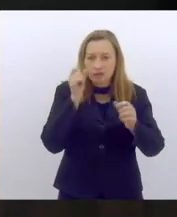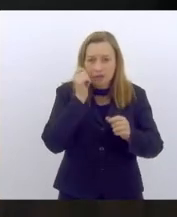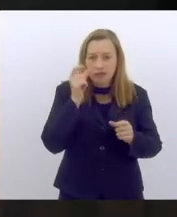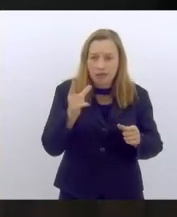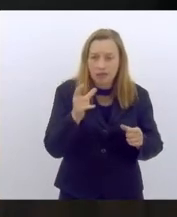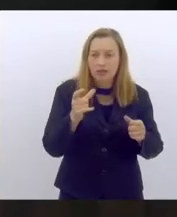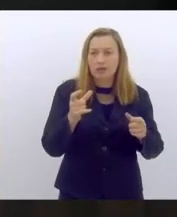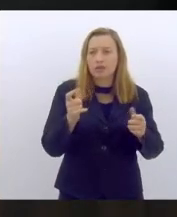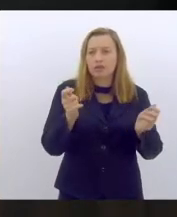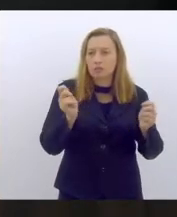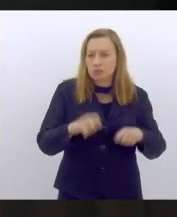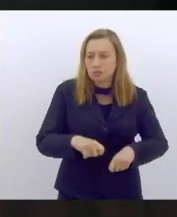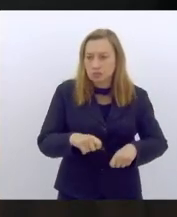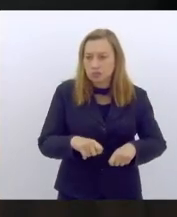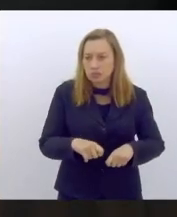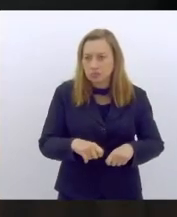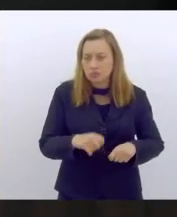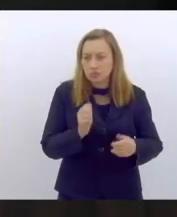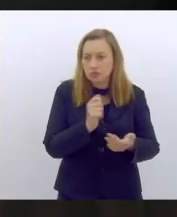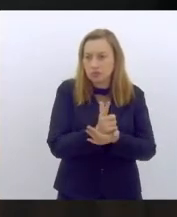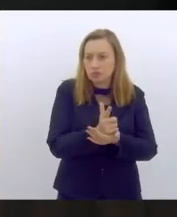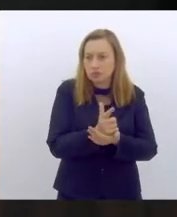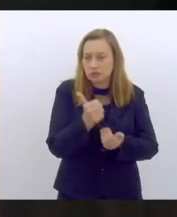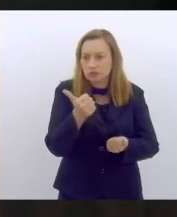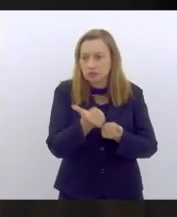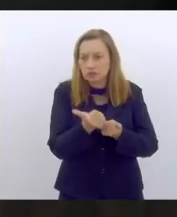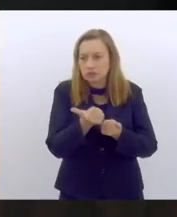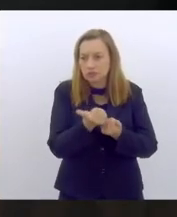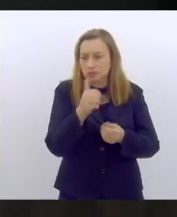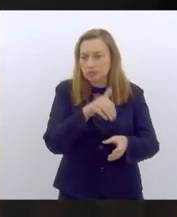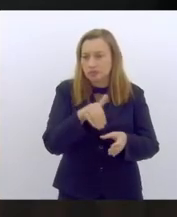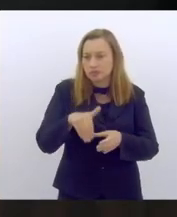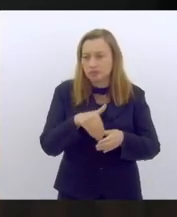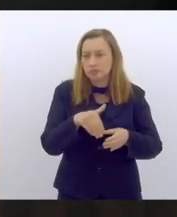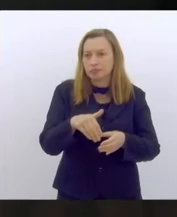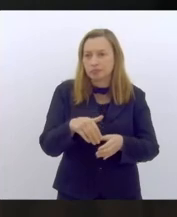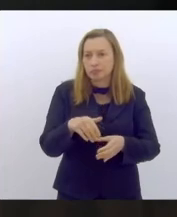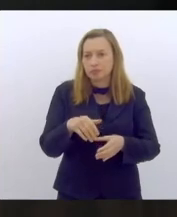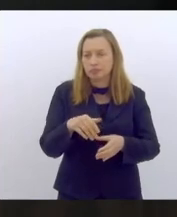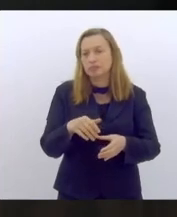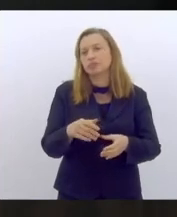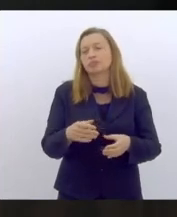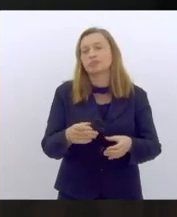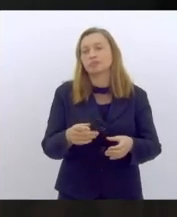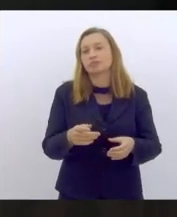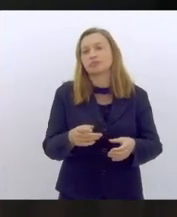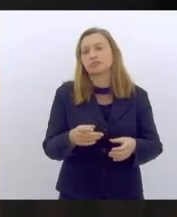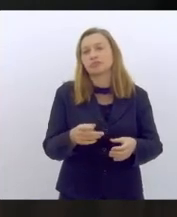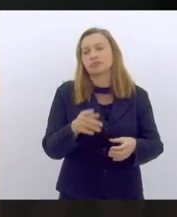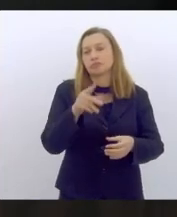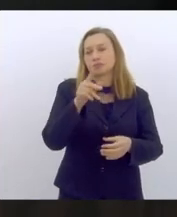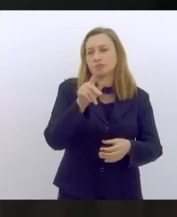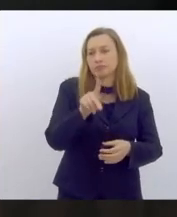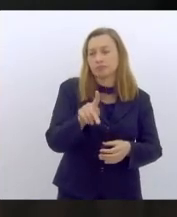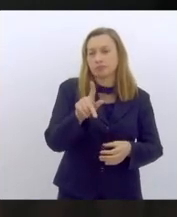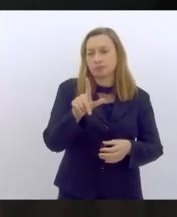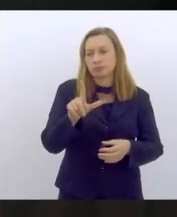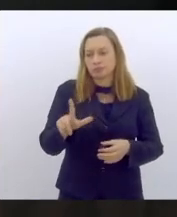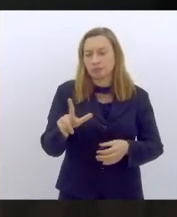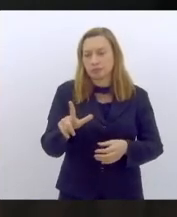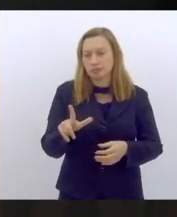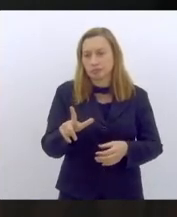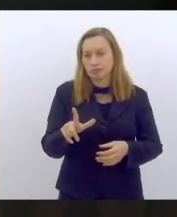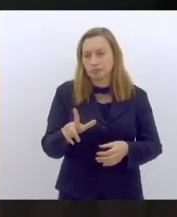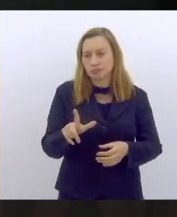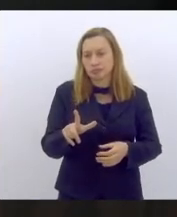possibilidade de compra de apoio político pelo candidato à reeleição pelo PL aí